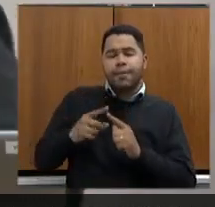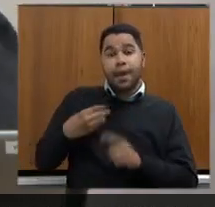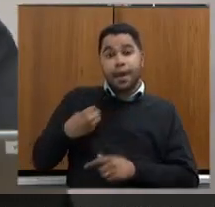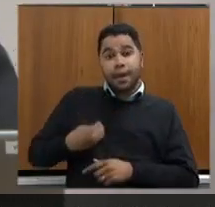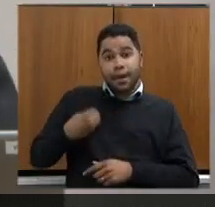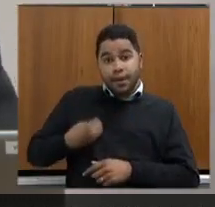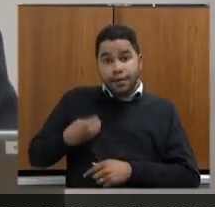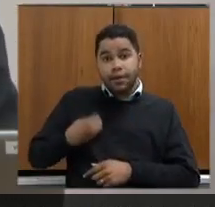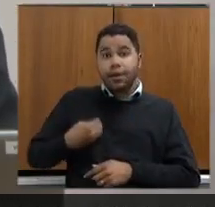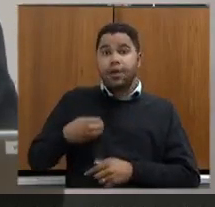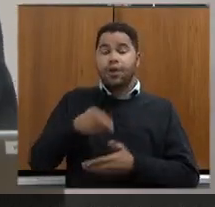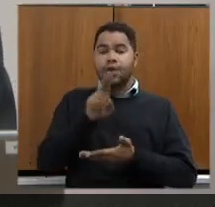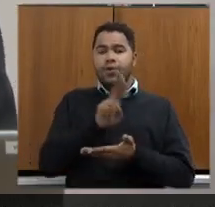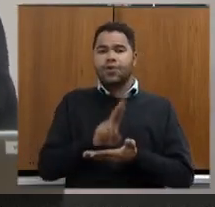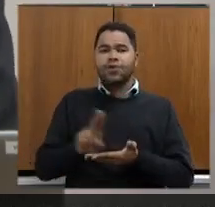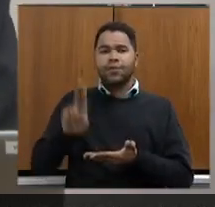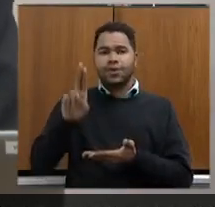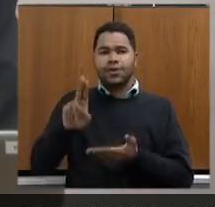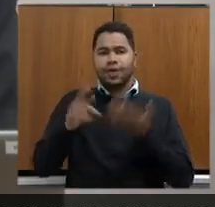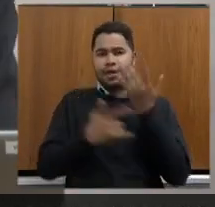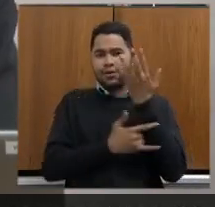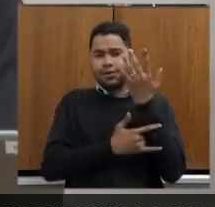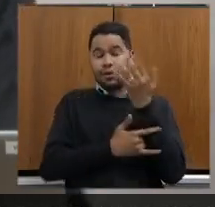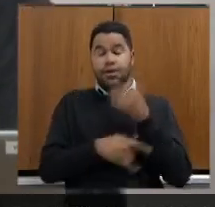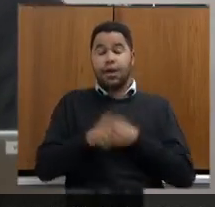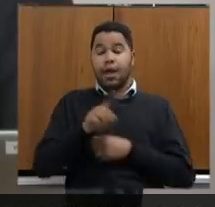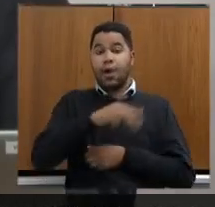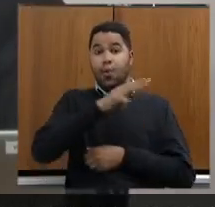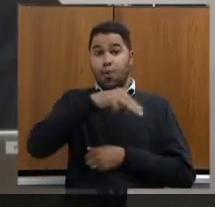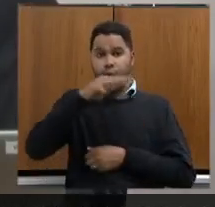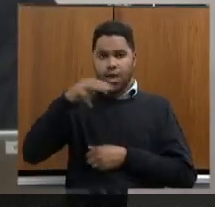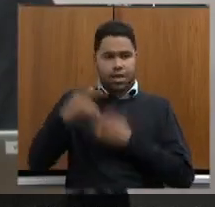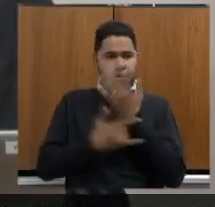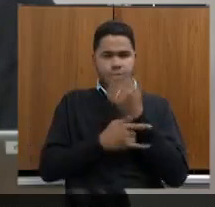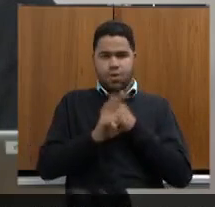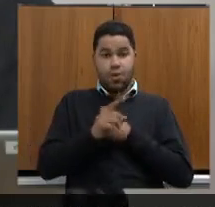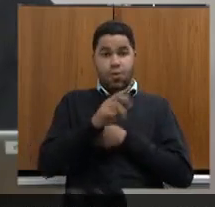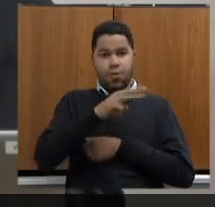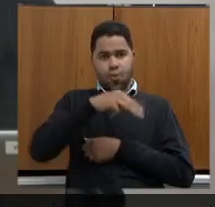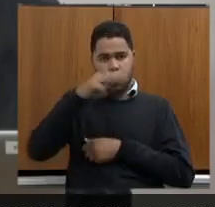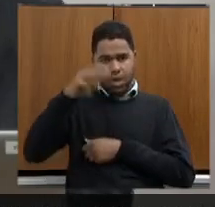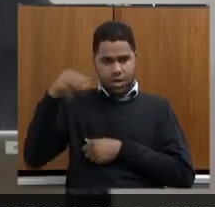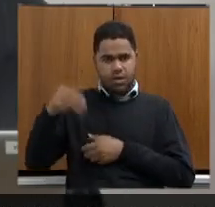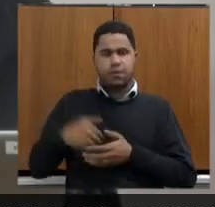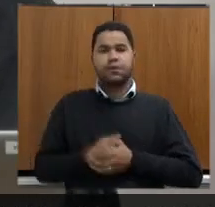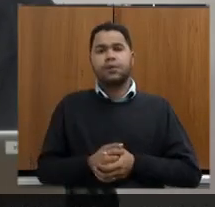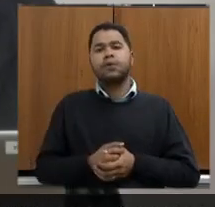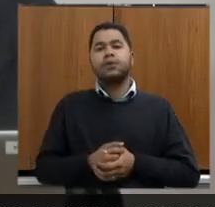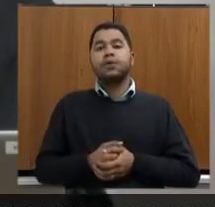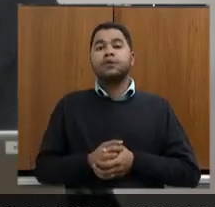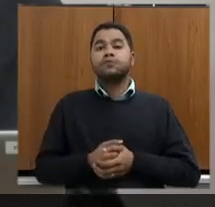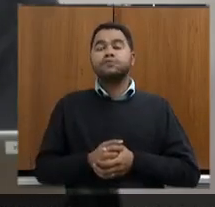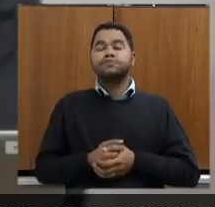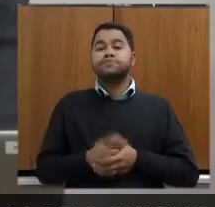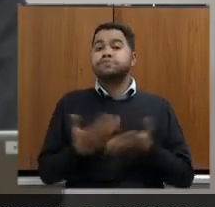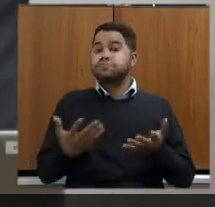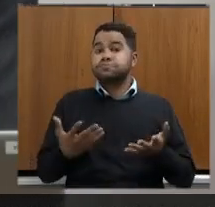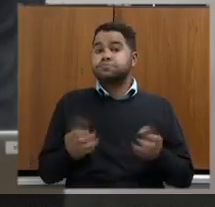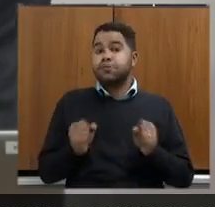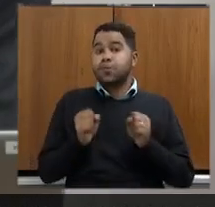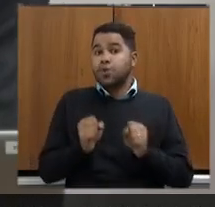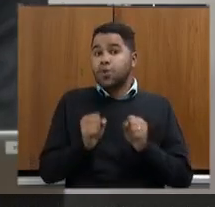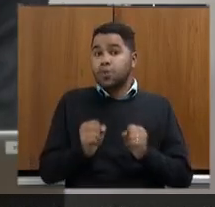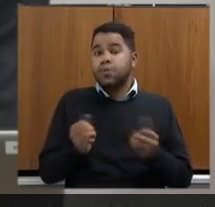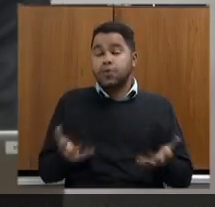participação da Universidade de Minas Gerais ou and enfim é uma coisa podia